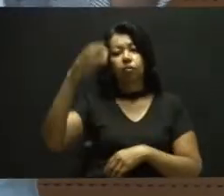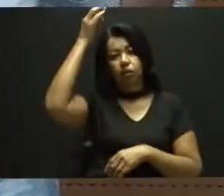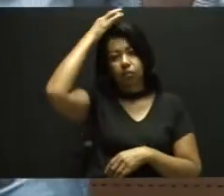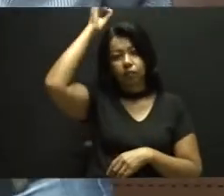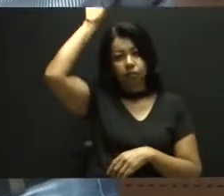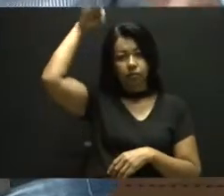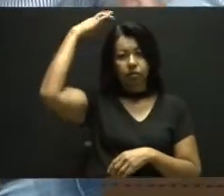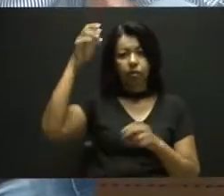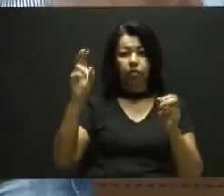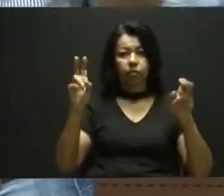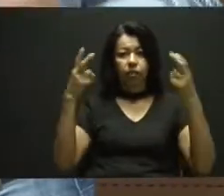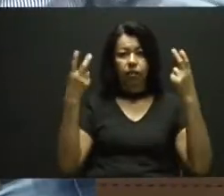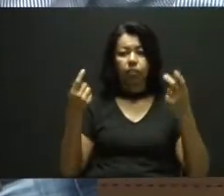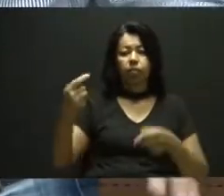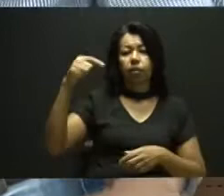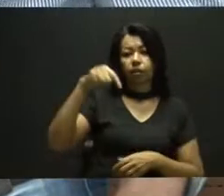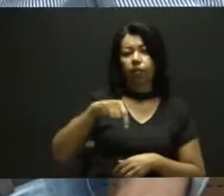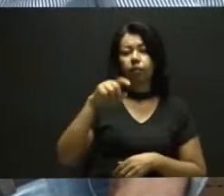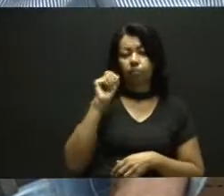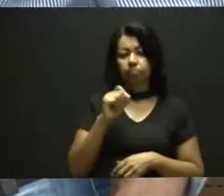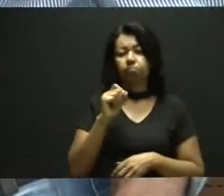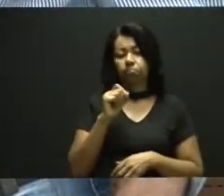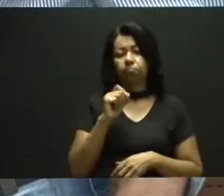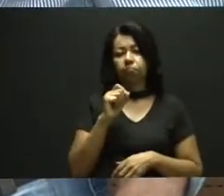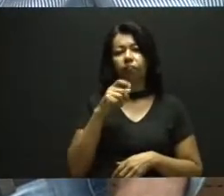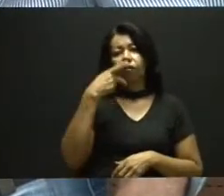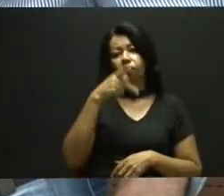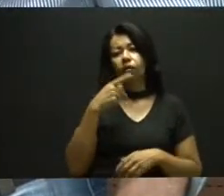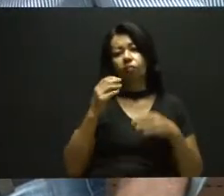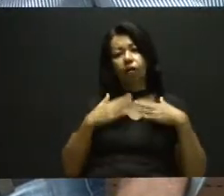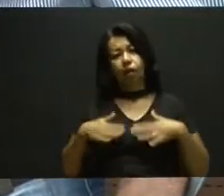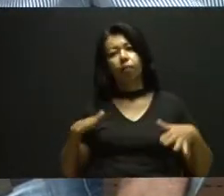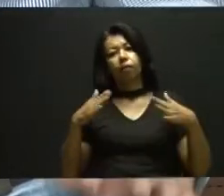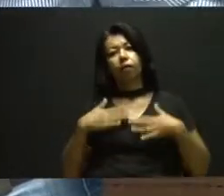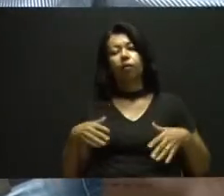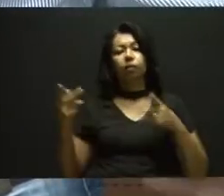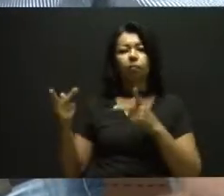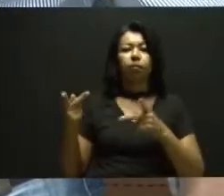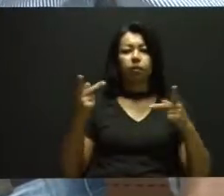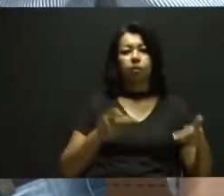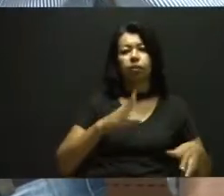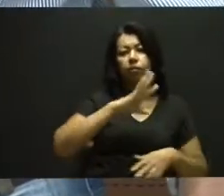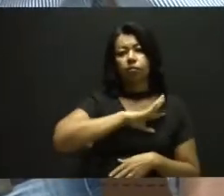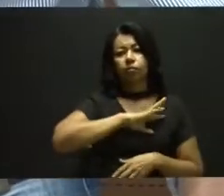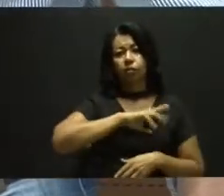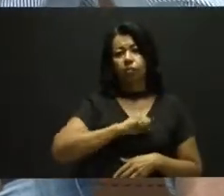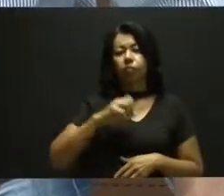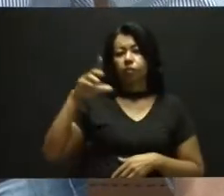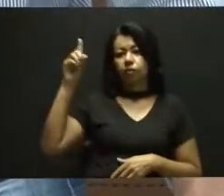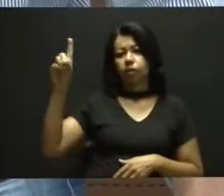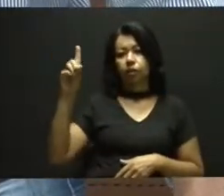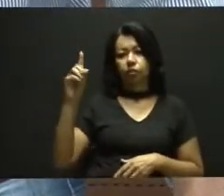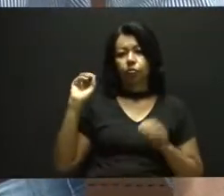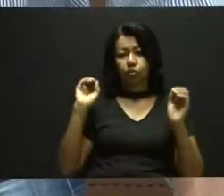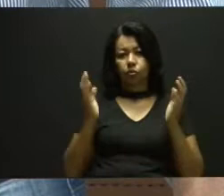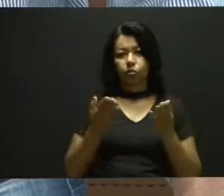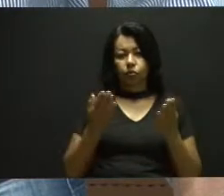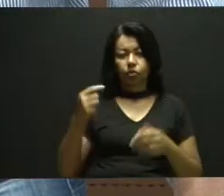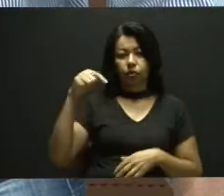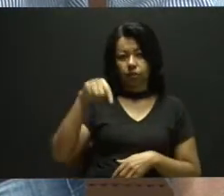percebi em cada momento aqui eu digo pra vocês com muita tranquilidade aqui a presença do amor de deus nessa noite aqui